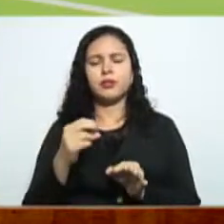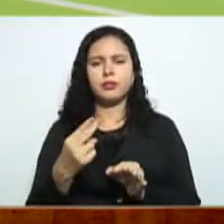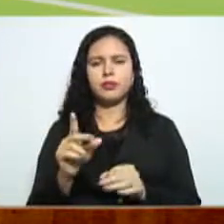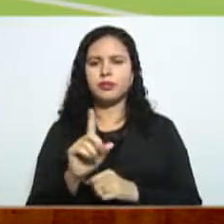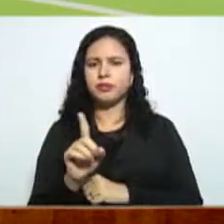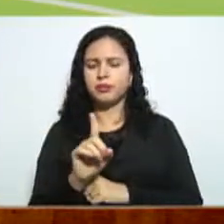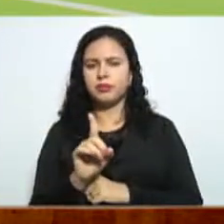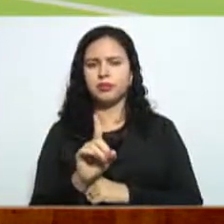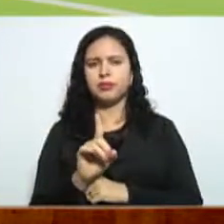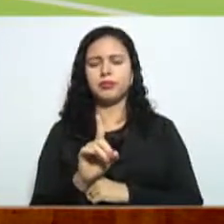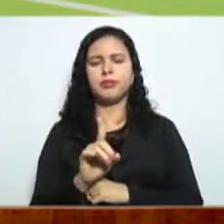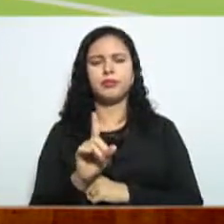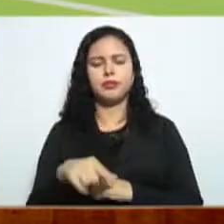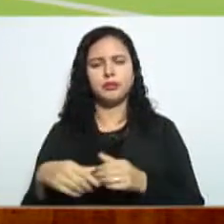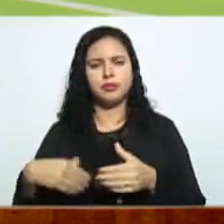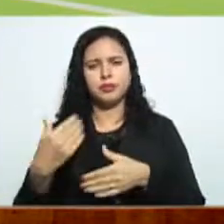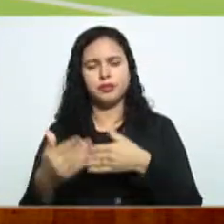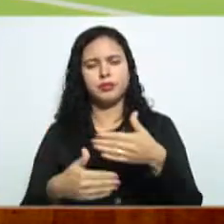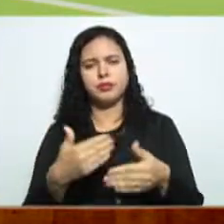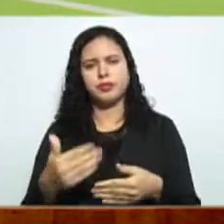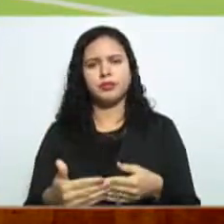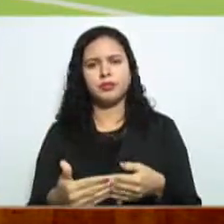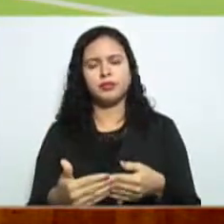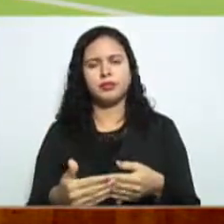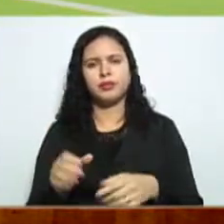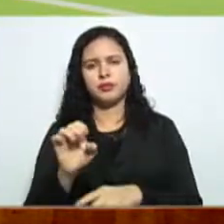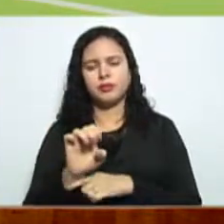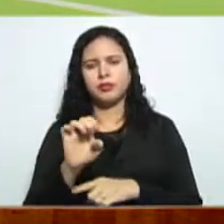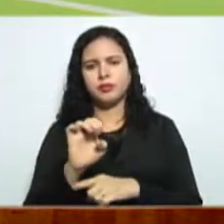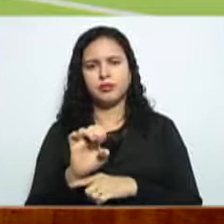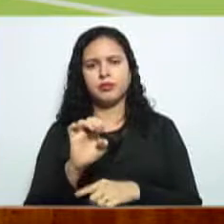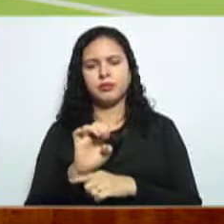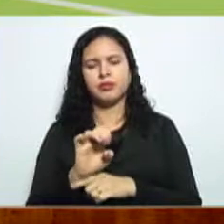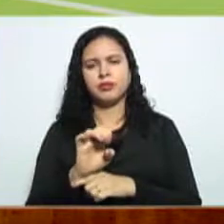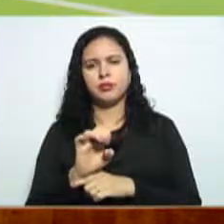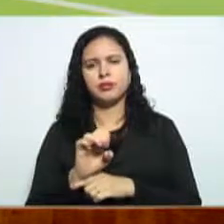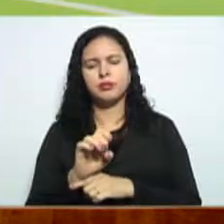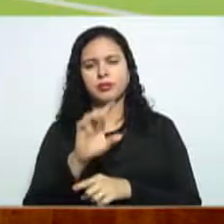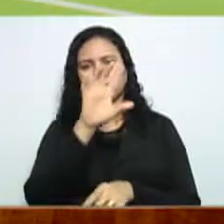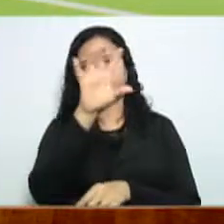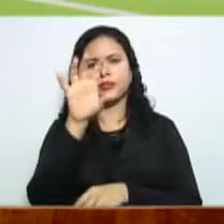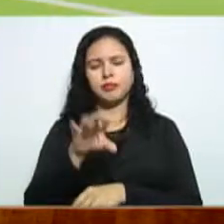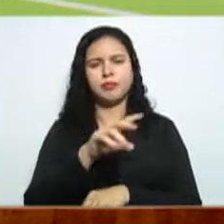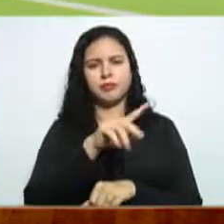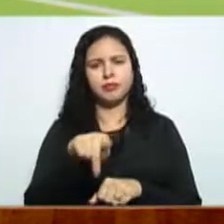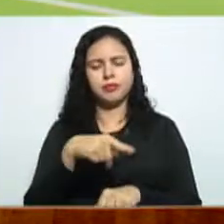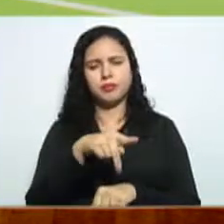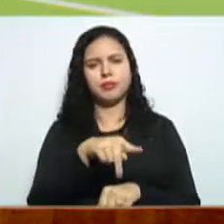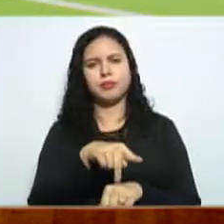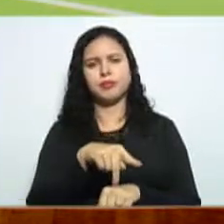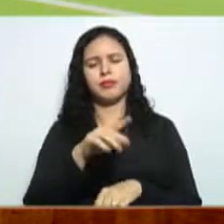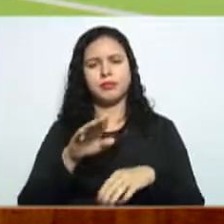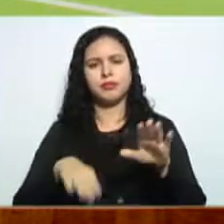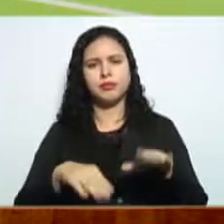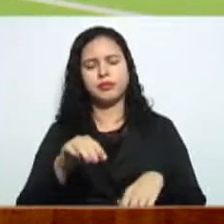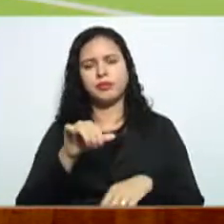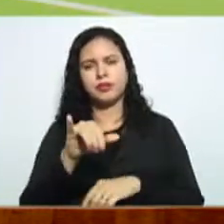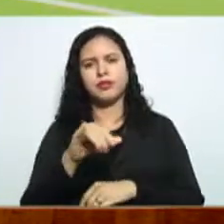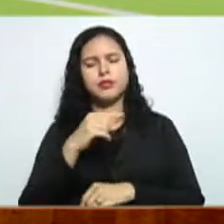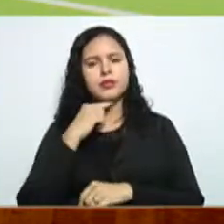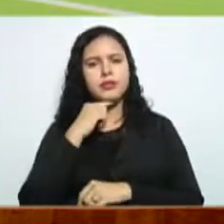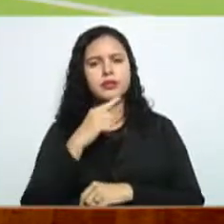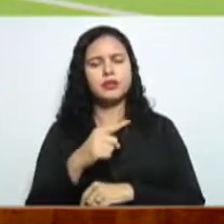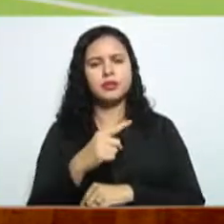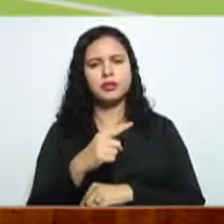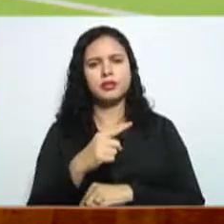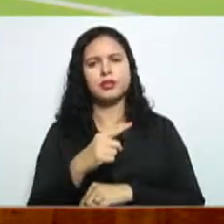não, né? No sentido do desenvolvimento do Estado ou da região ou do país. E às vezes, se a coisa não está dando muito certo, é